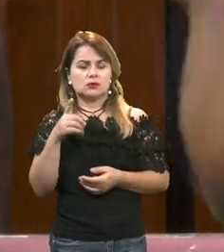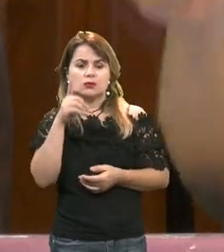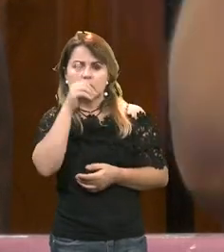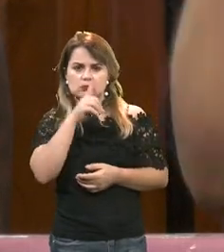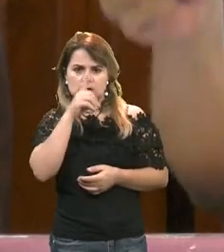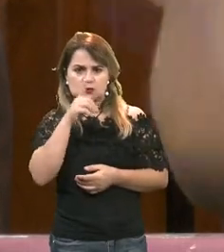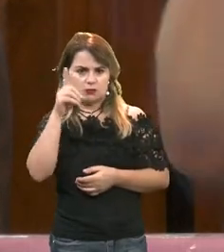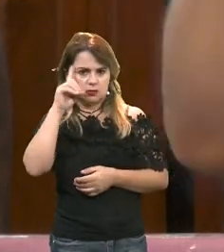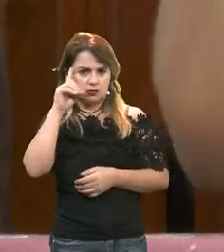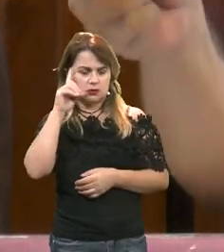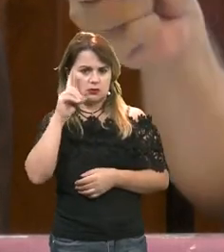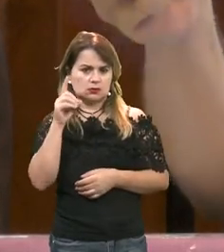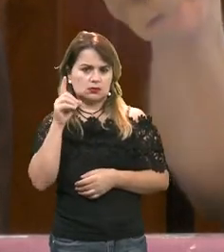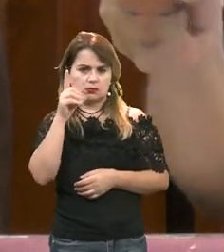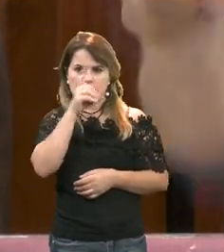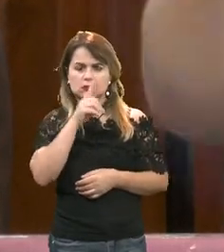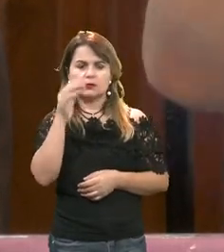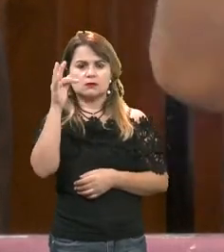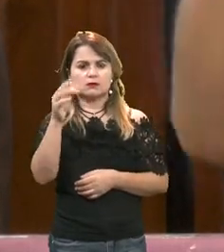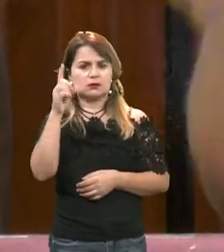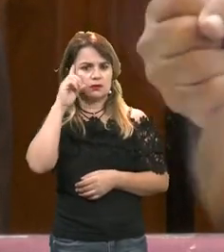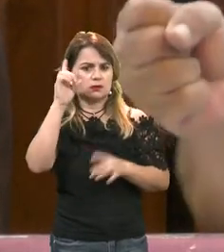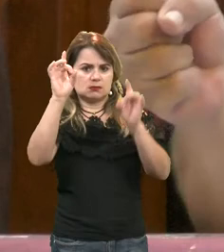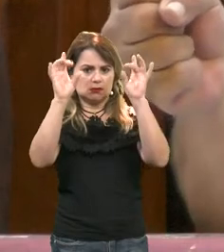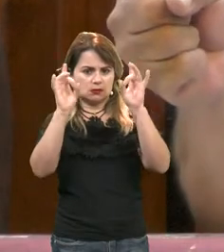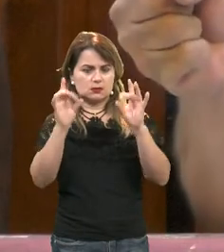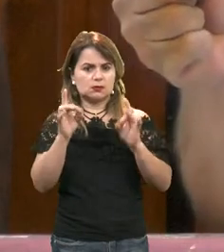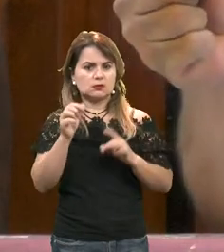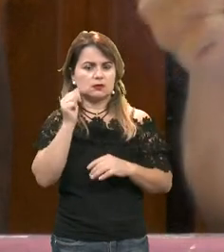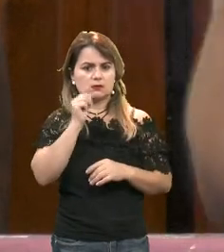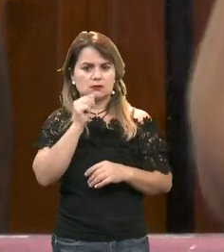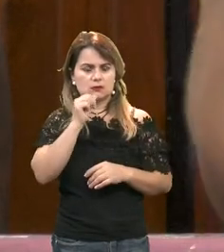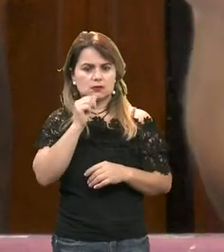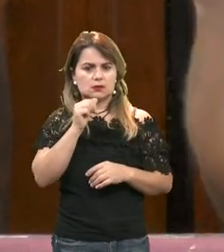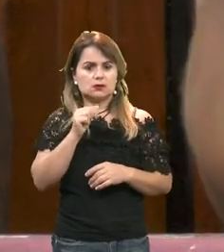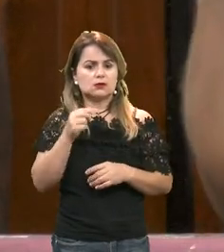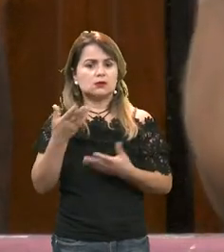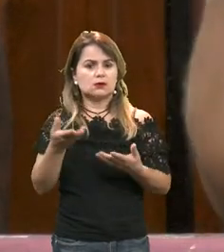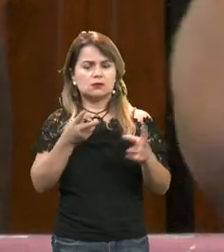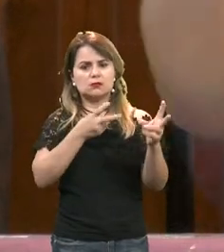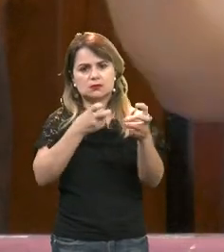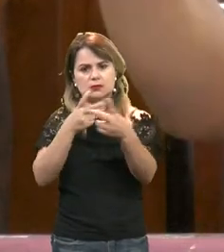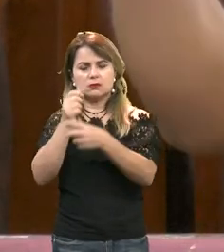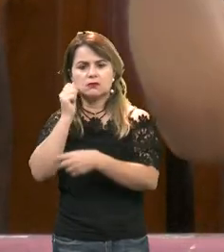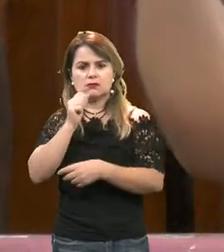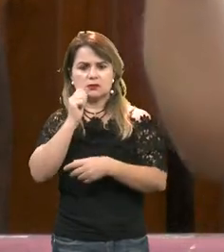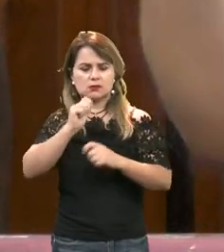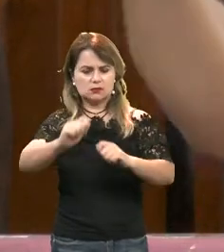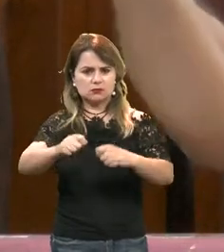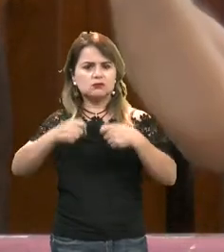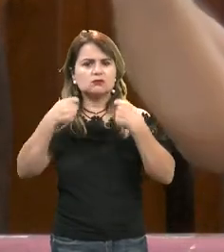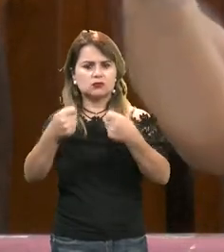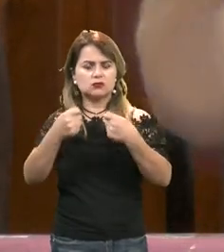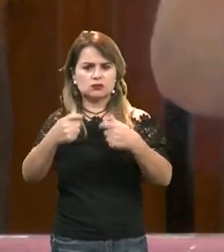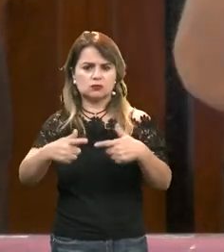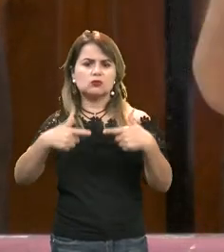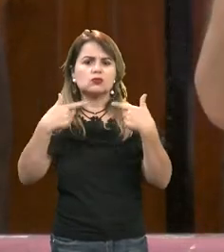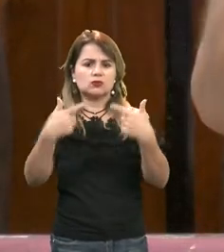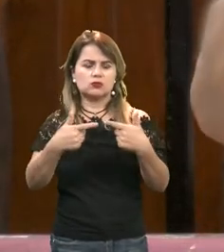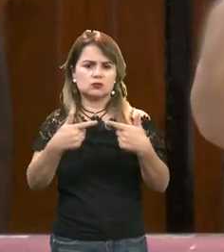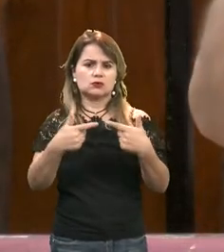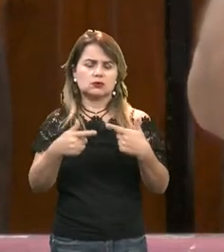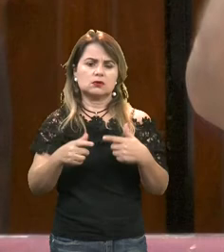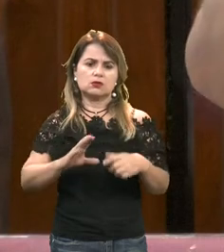ver o quanto vocês se apoderam e lutam. Não se apoderam por vaidade para se apresentar, não.